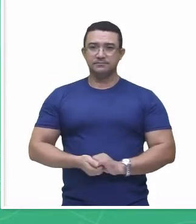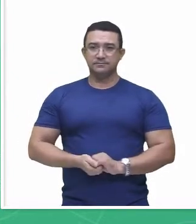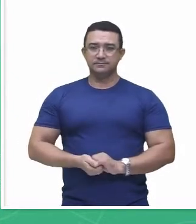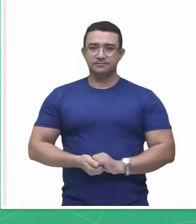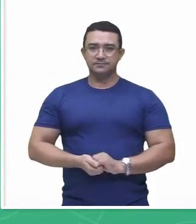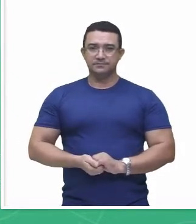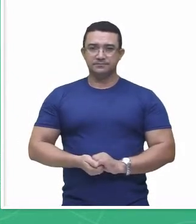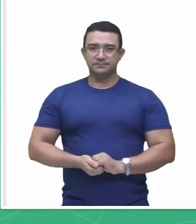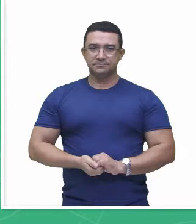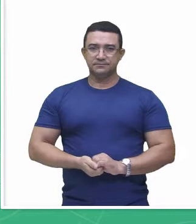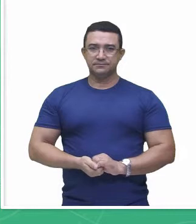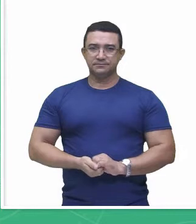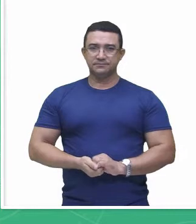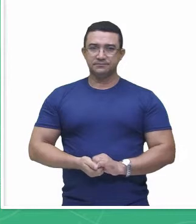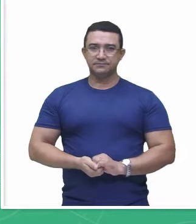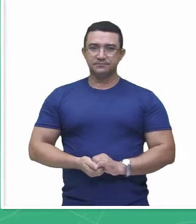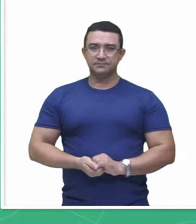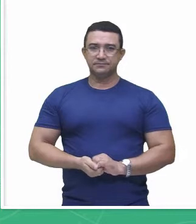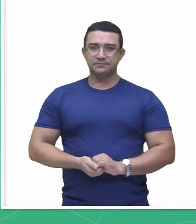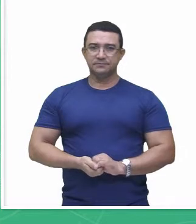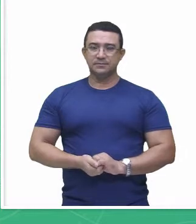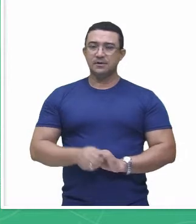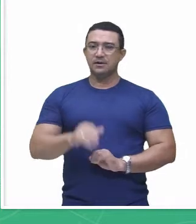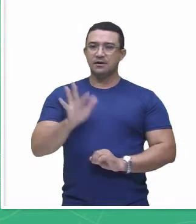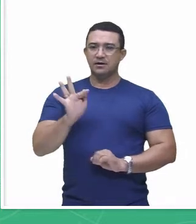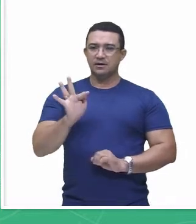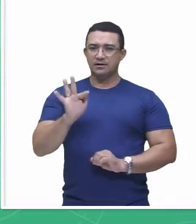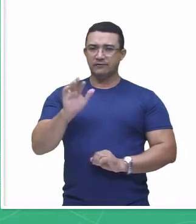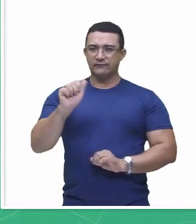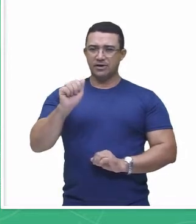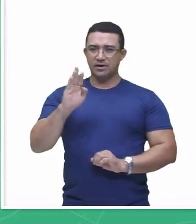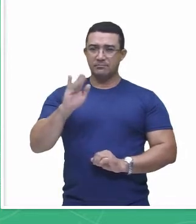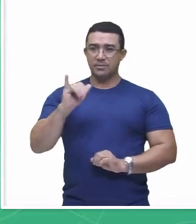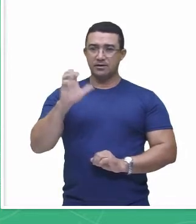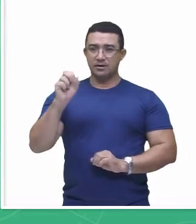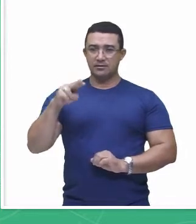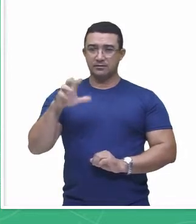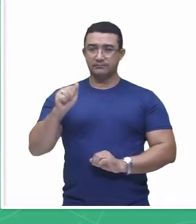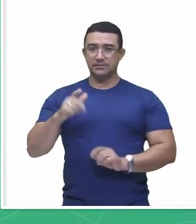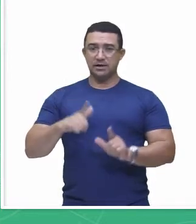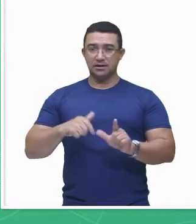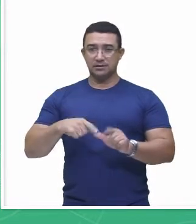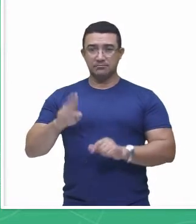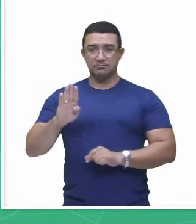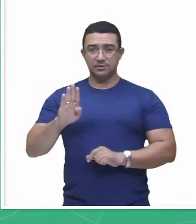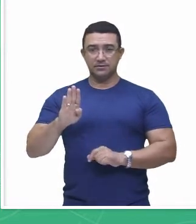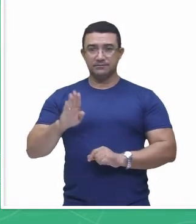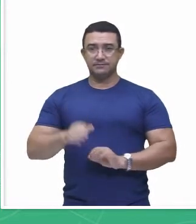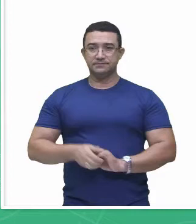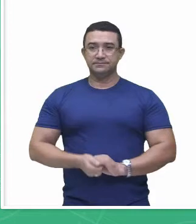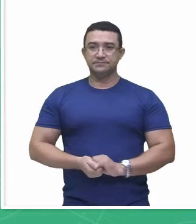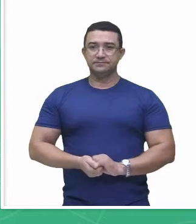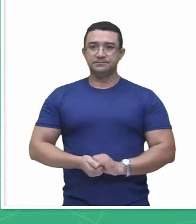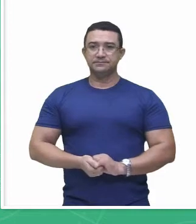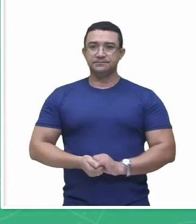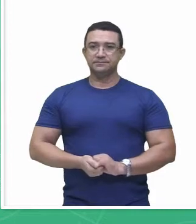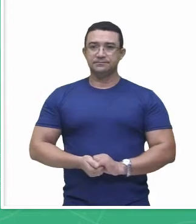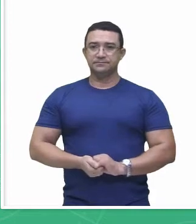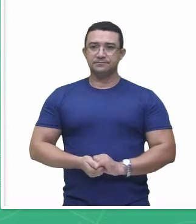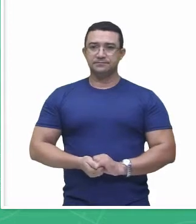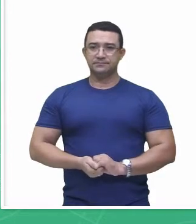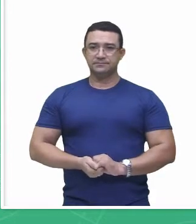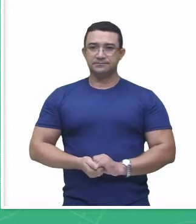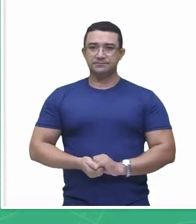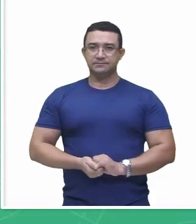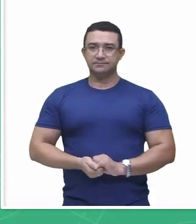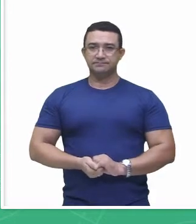E vamos lá, mais alguém? Fabiana, letra B. Tem mais gente participando? Foi, né?